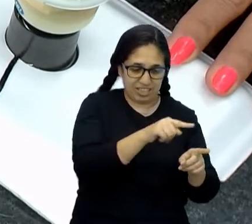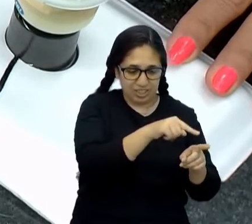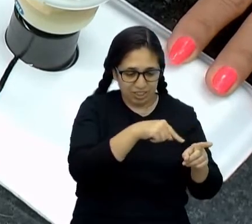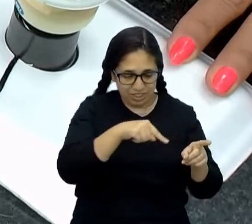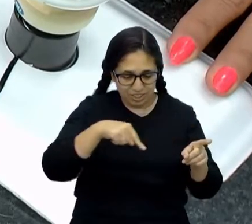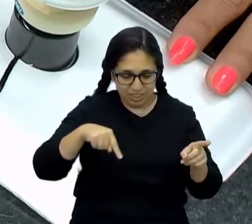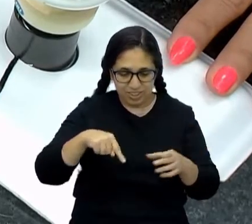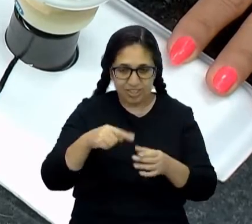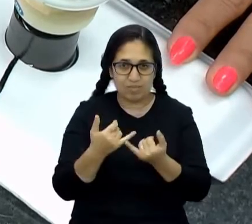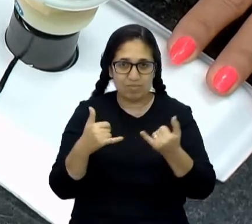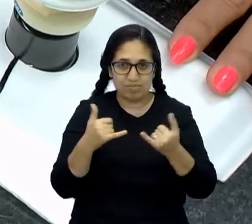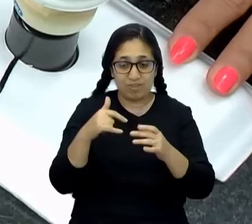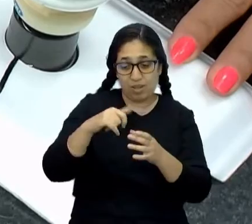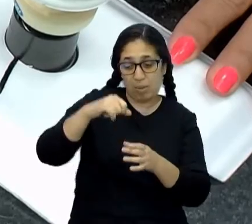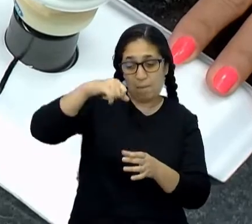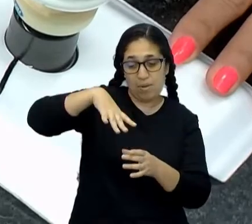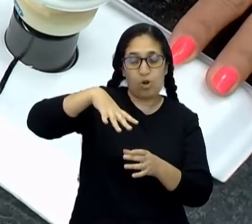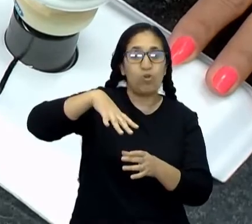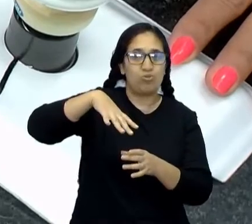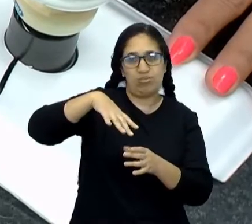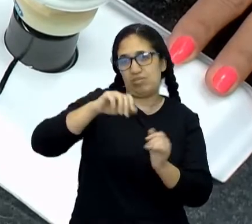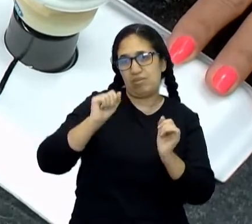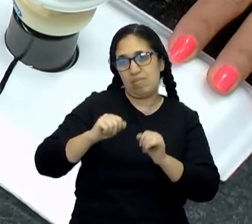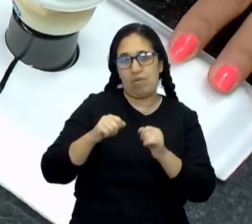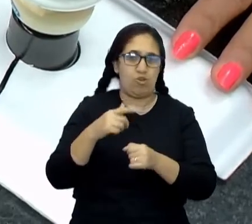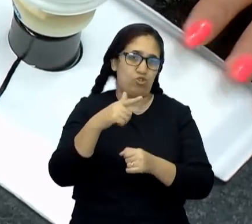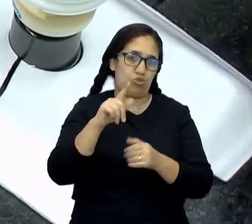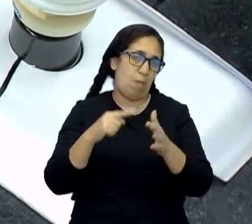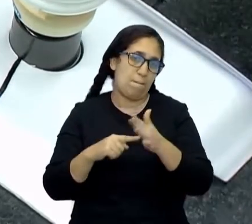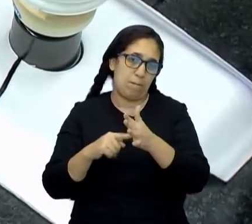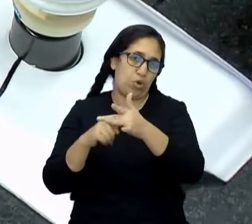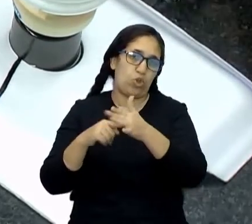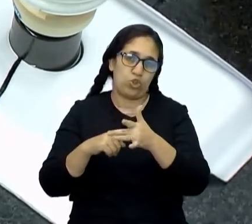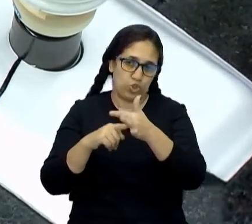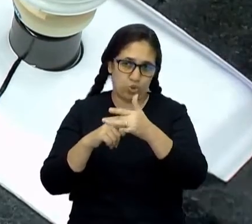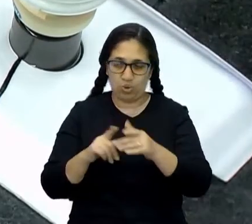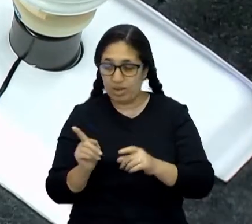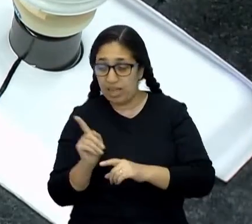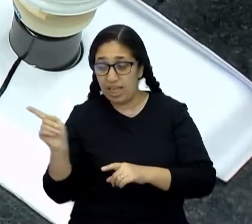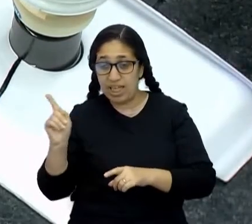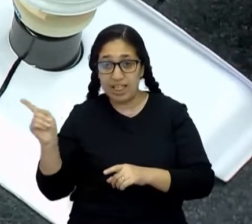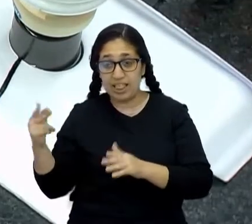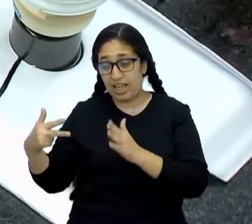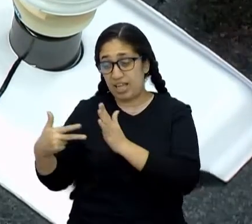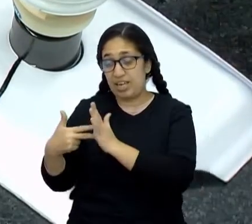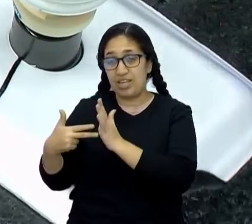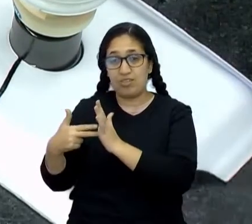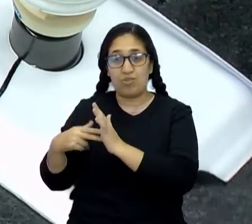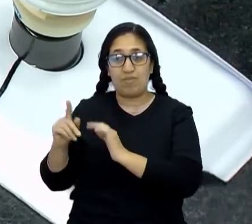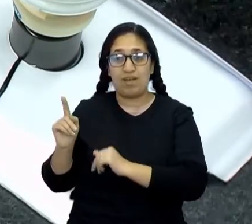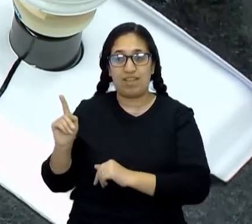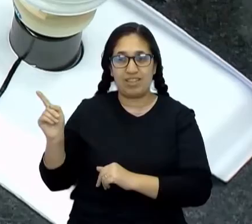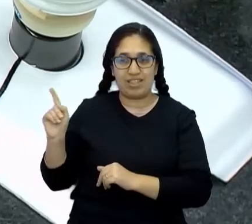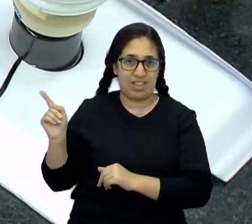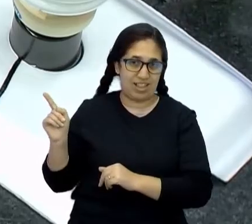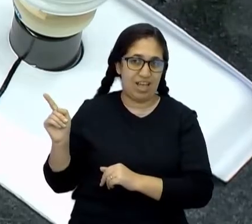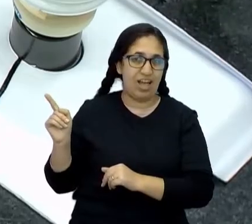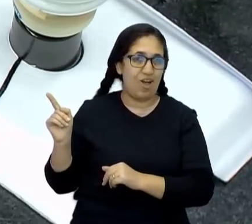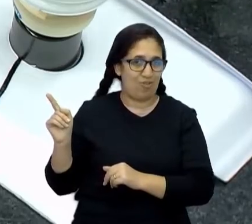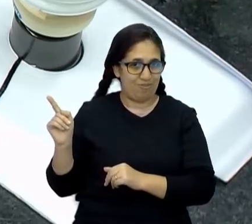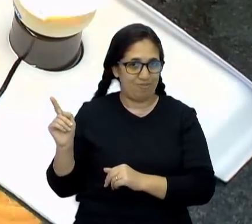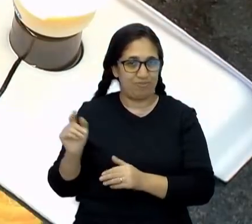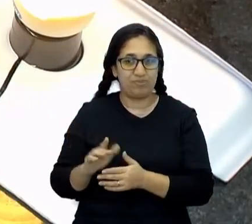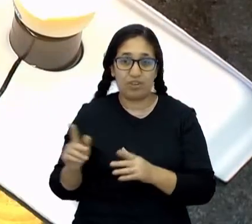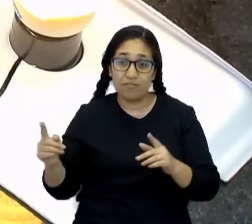elétrica em luz, nesse caso, mas poderia ser um motor. E lá na tomada a gente tem a DDP, que é a mesma coisa que